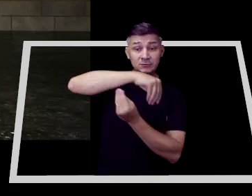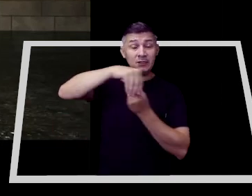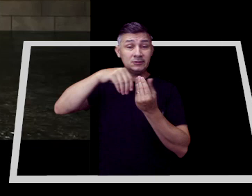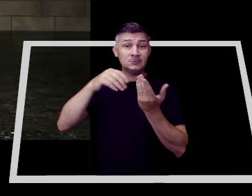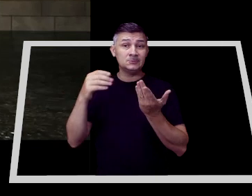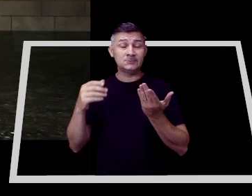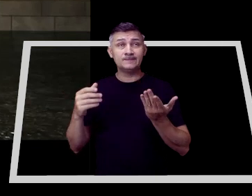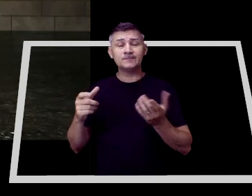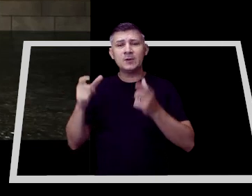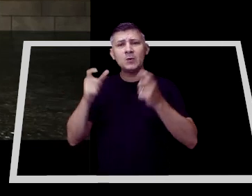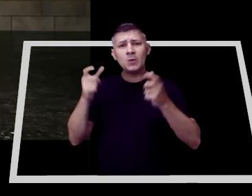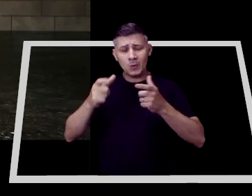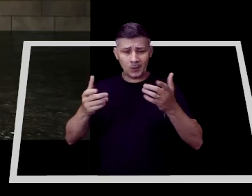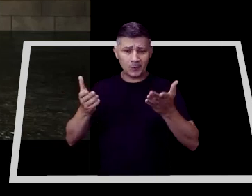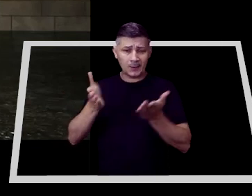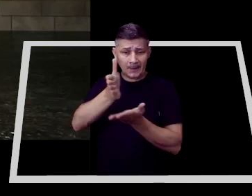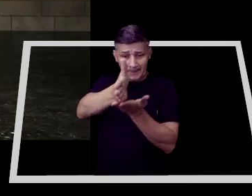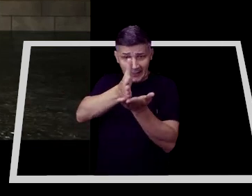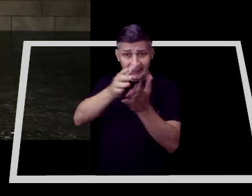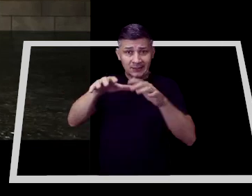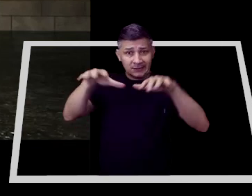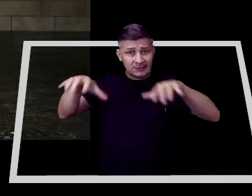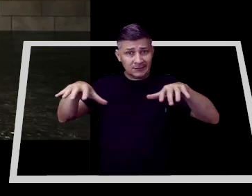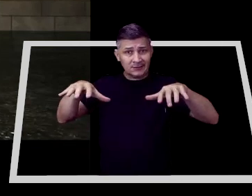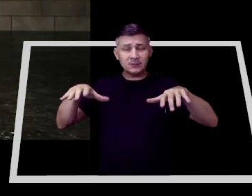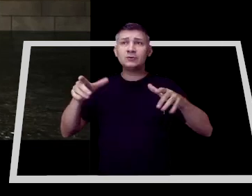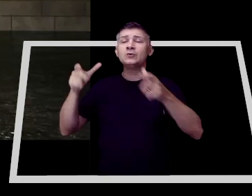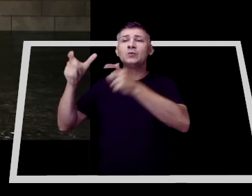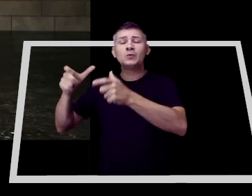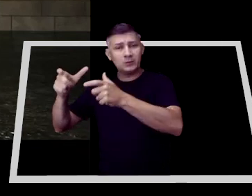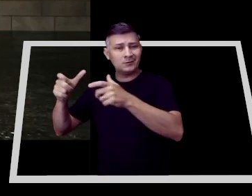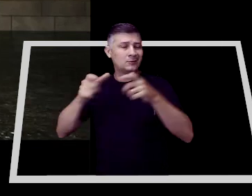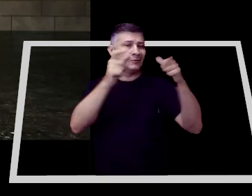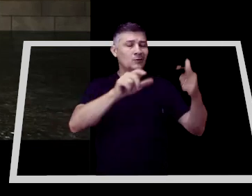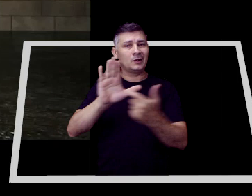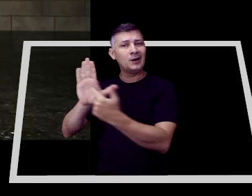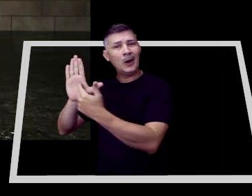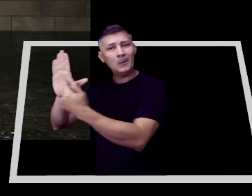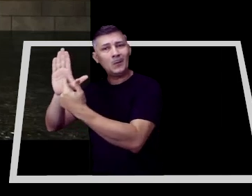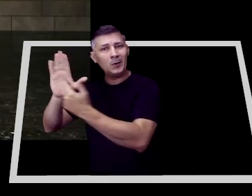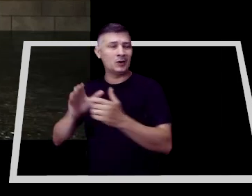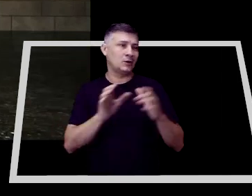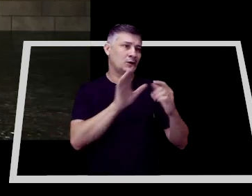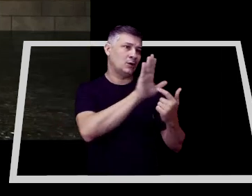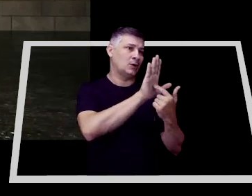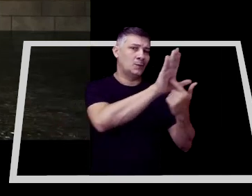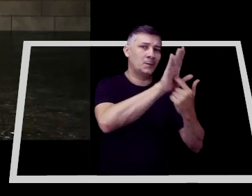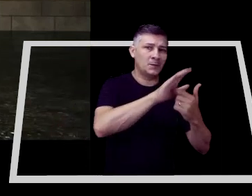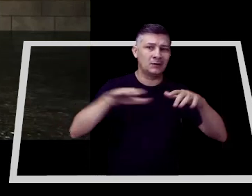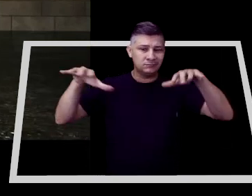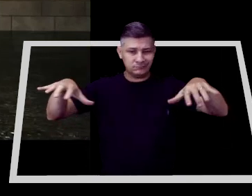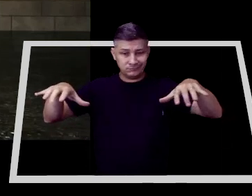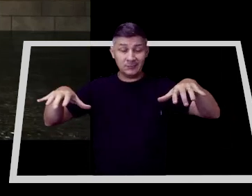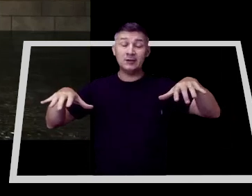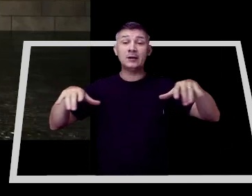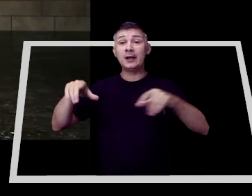intercalava, era um espaço intermediário entre os espaços expositivos transitórios